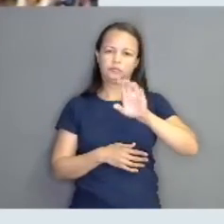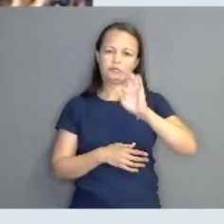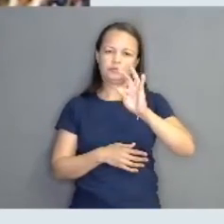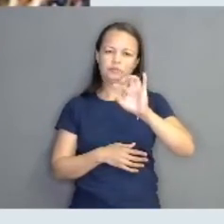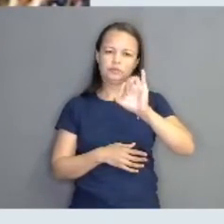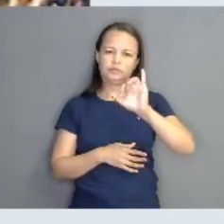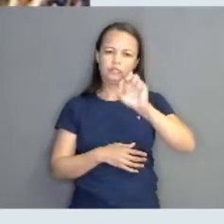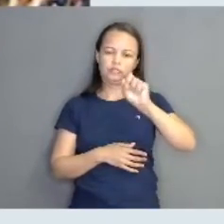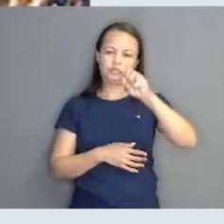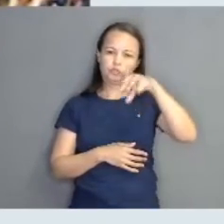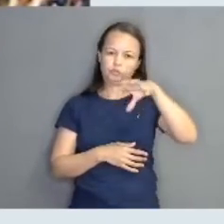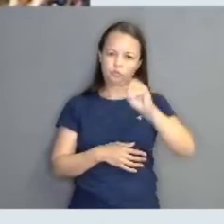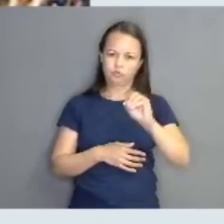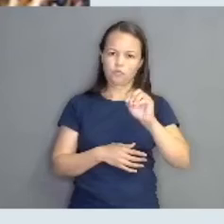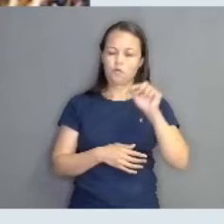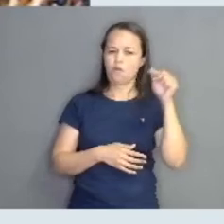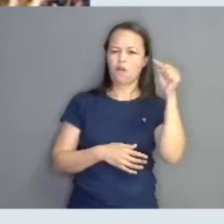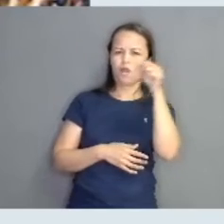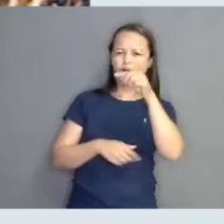Tá?